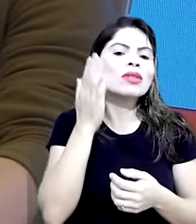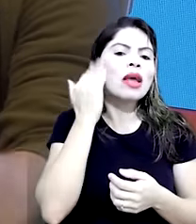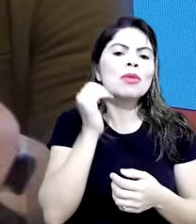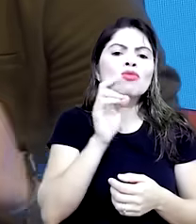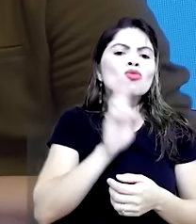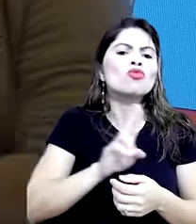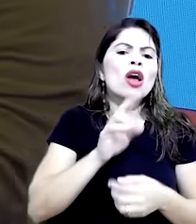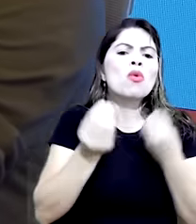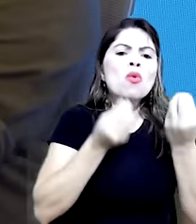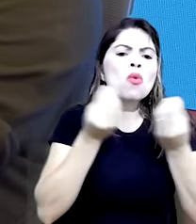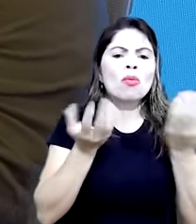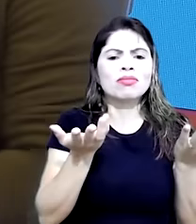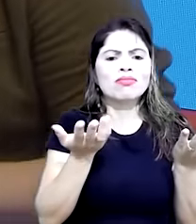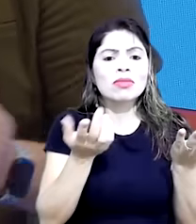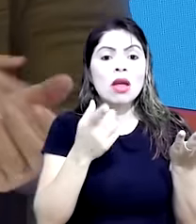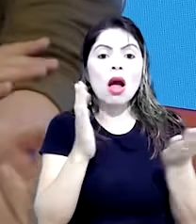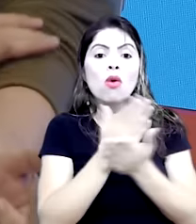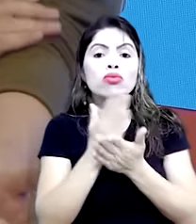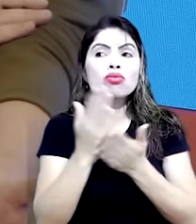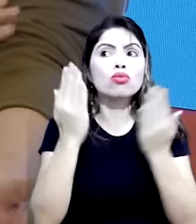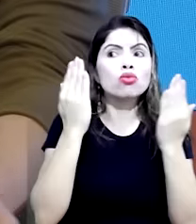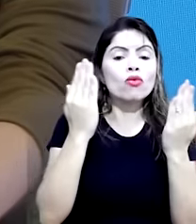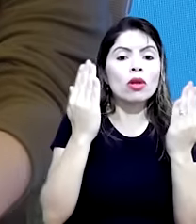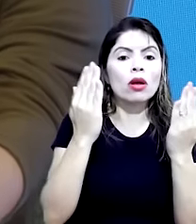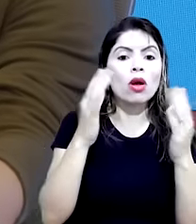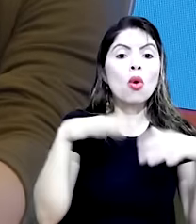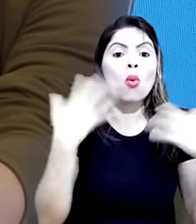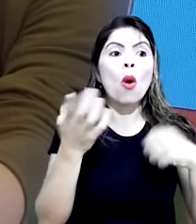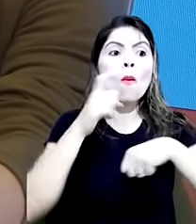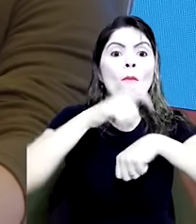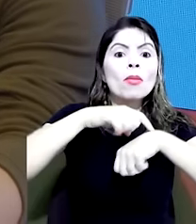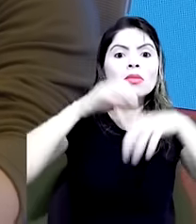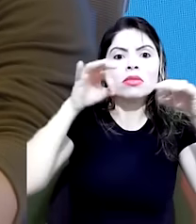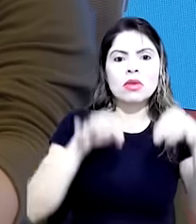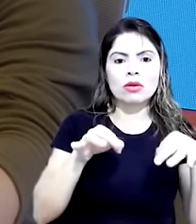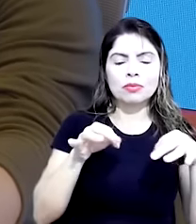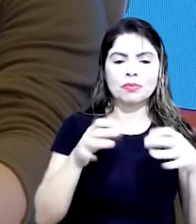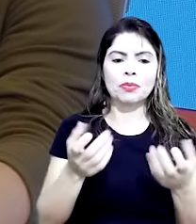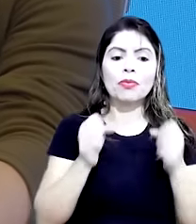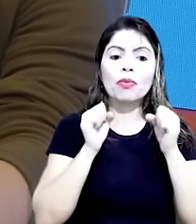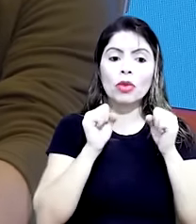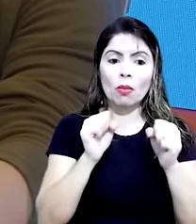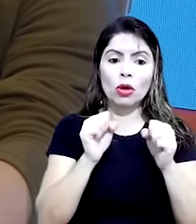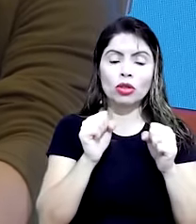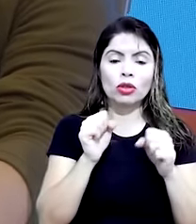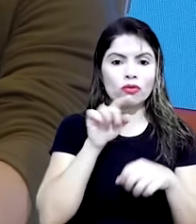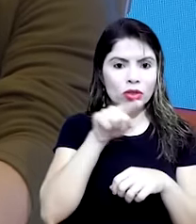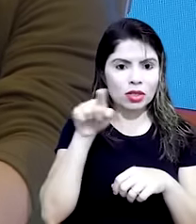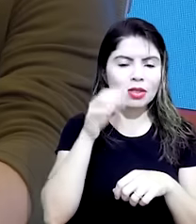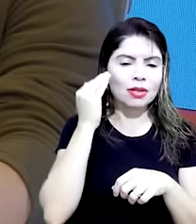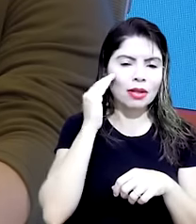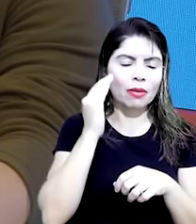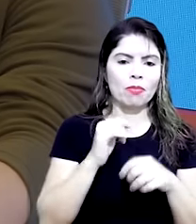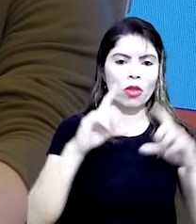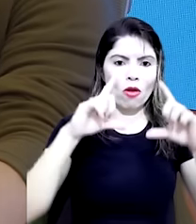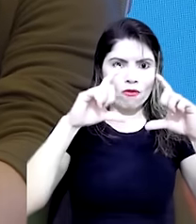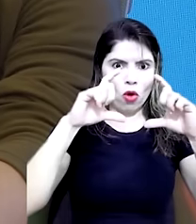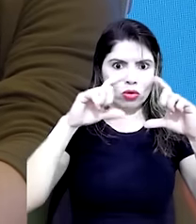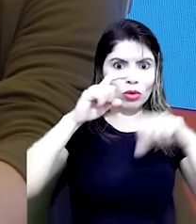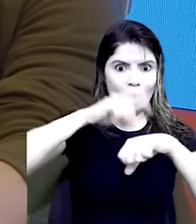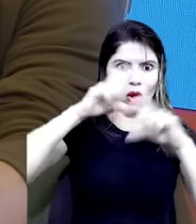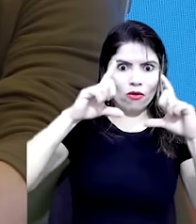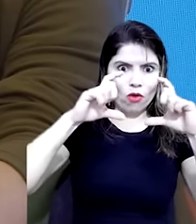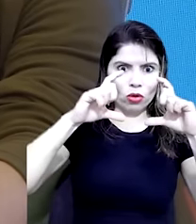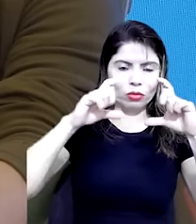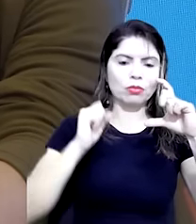usar o Flash é uma dúvida né Em que situação normalmente a gente pode usar o Flash só para entender né quando você vai tirar uma foto o